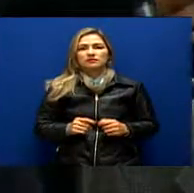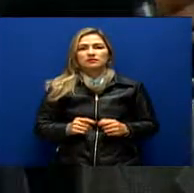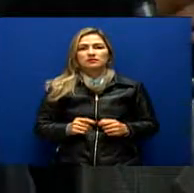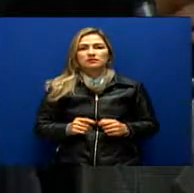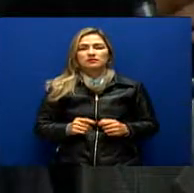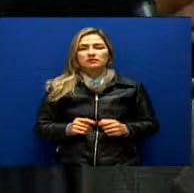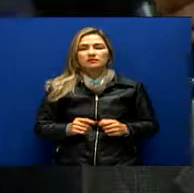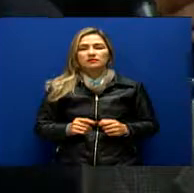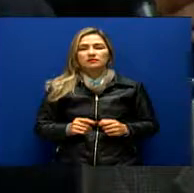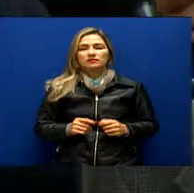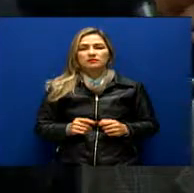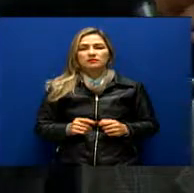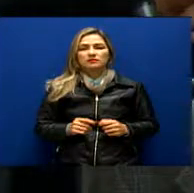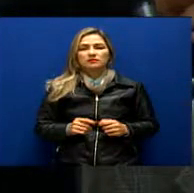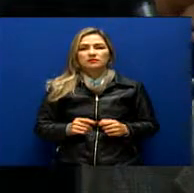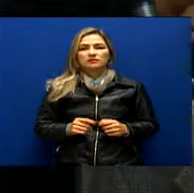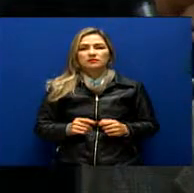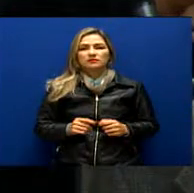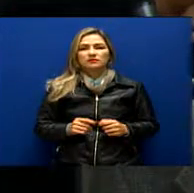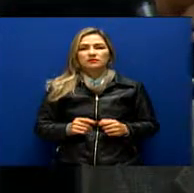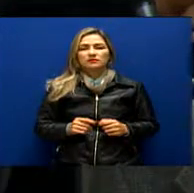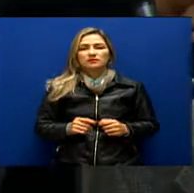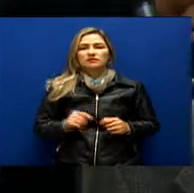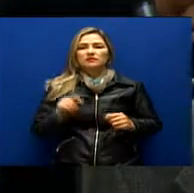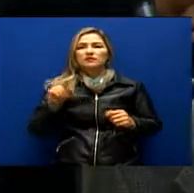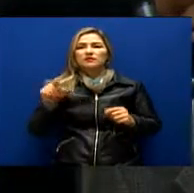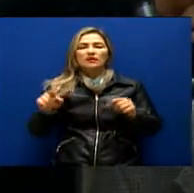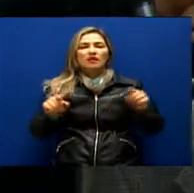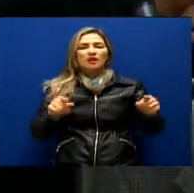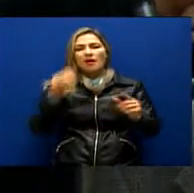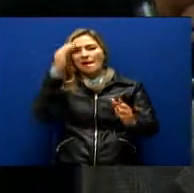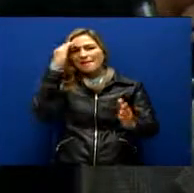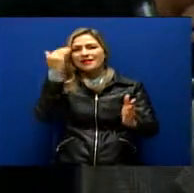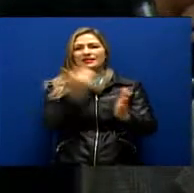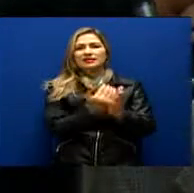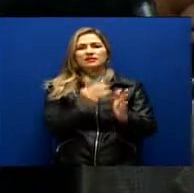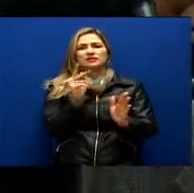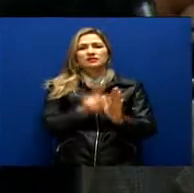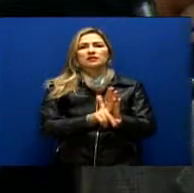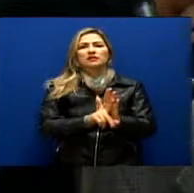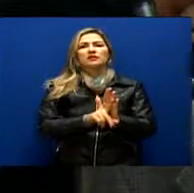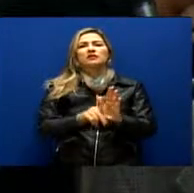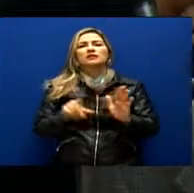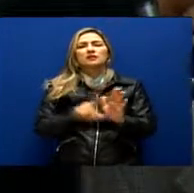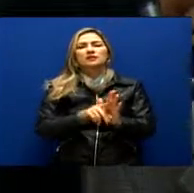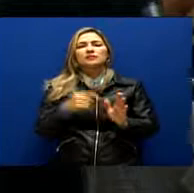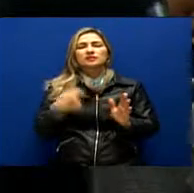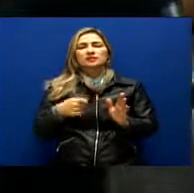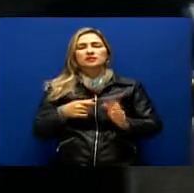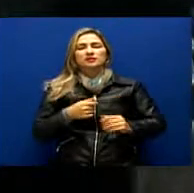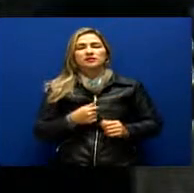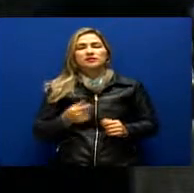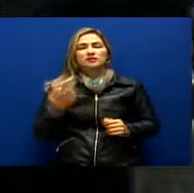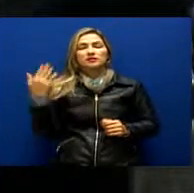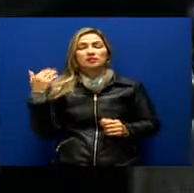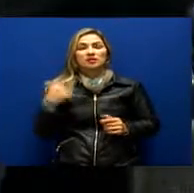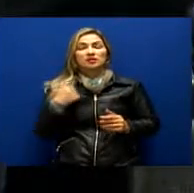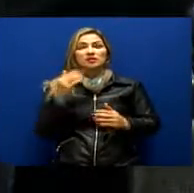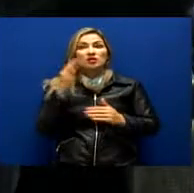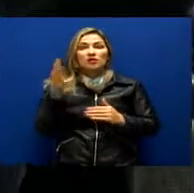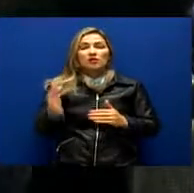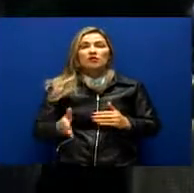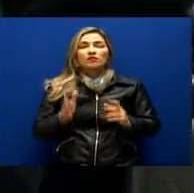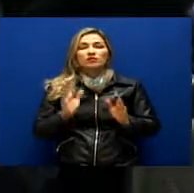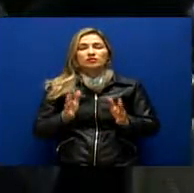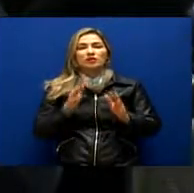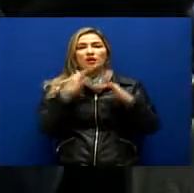esse projeto. Não ficar fazendo fusquinha do jeito que eles fazem, que eu já participei, já fui lá